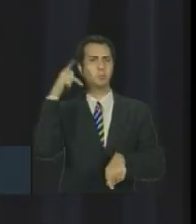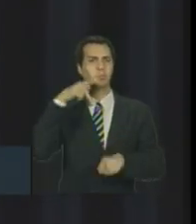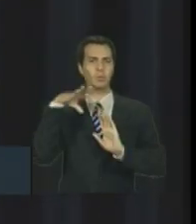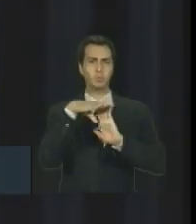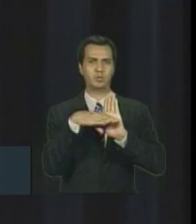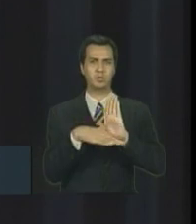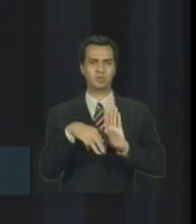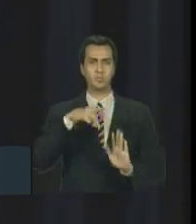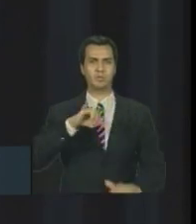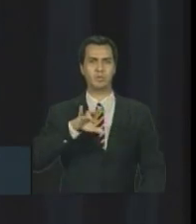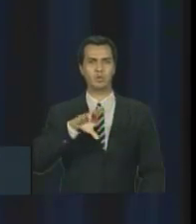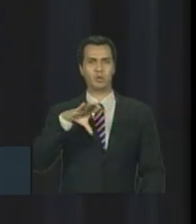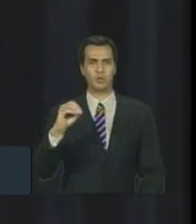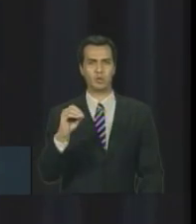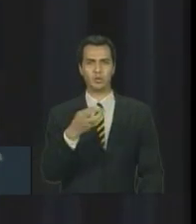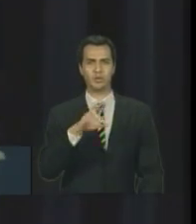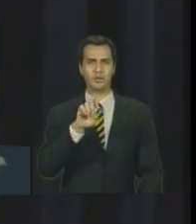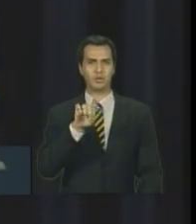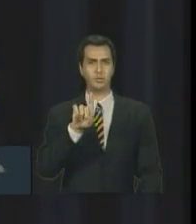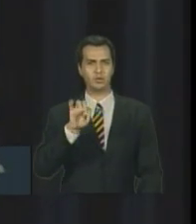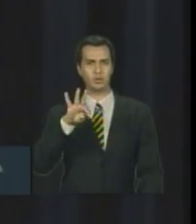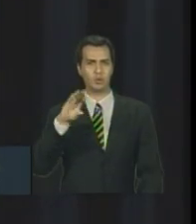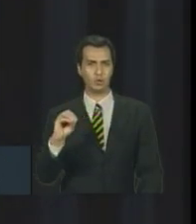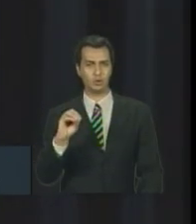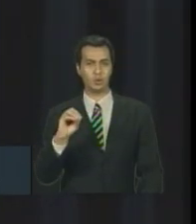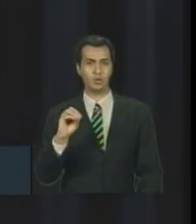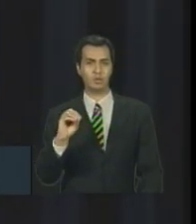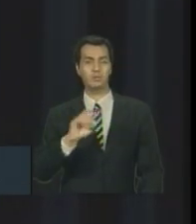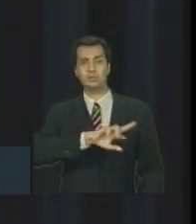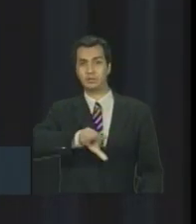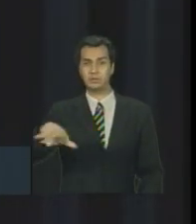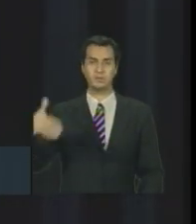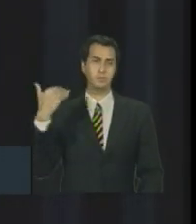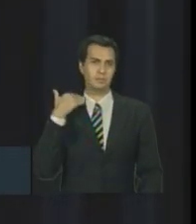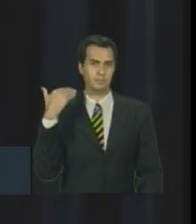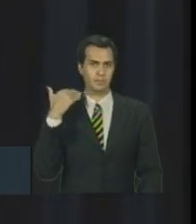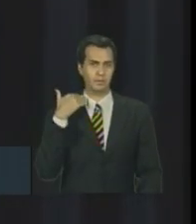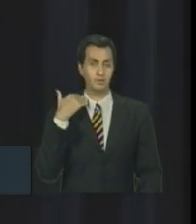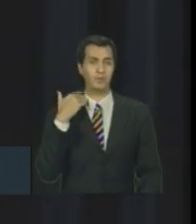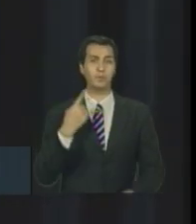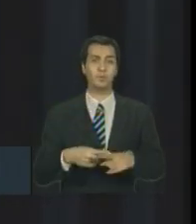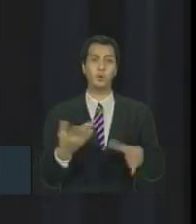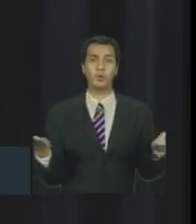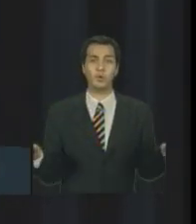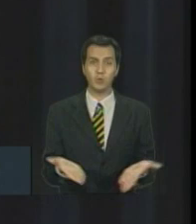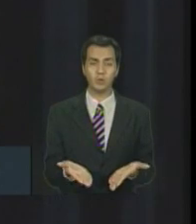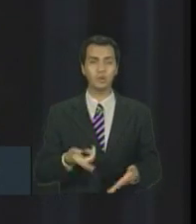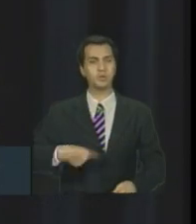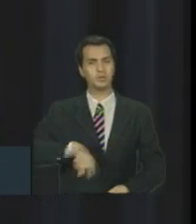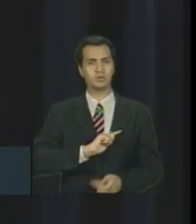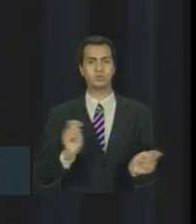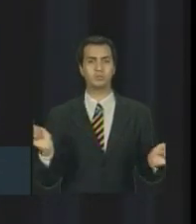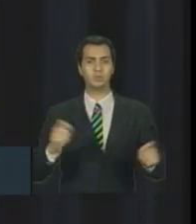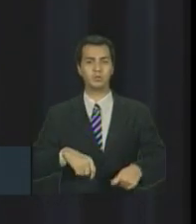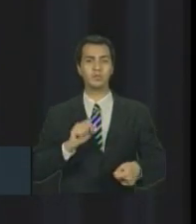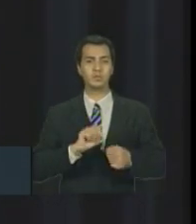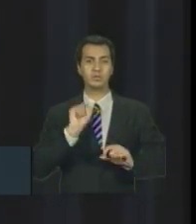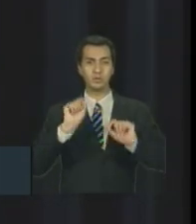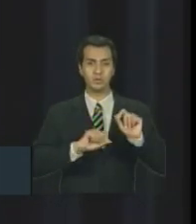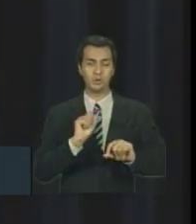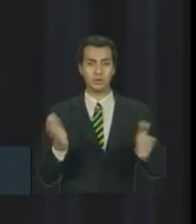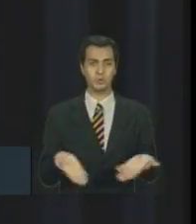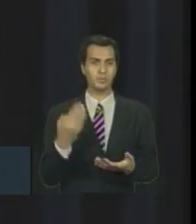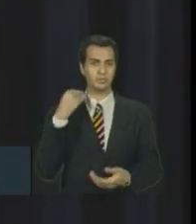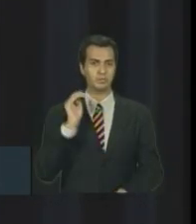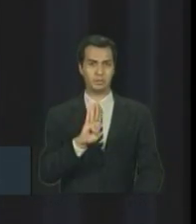microcrédito em outras instituições, ainda que hoje nós possamos dizer que o diferencial do Banco do Brasil